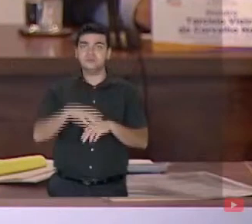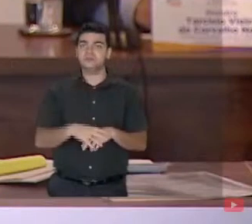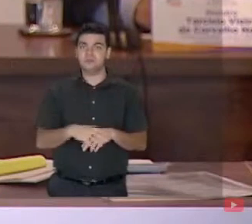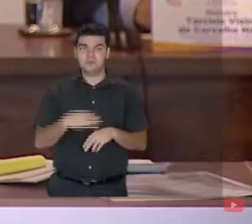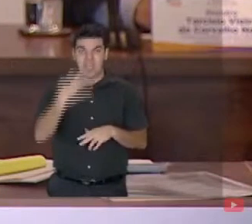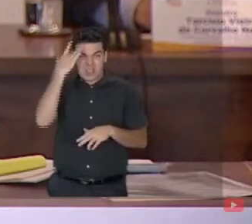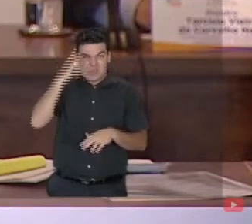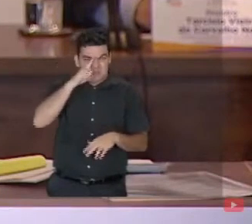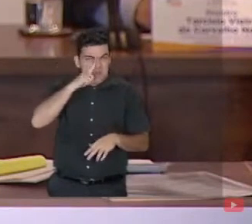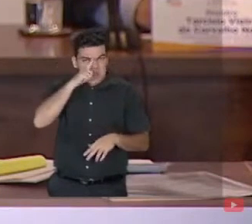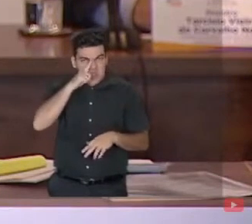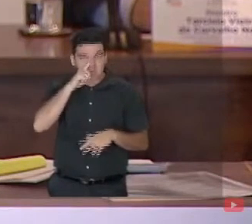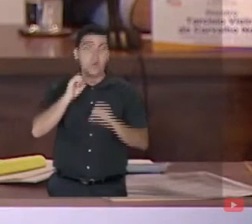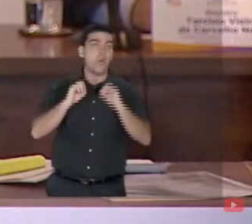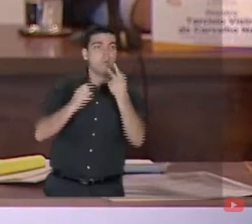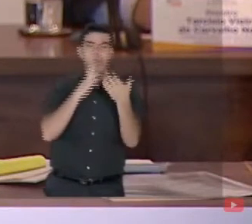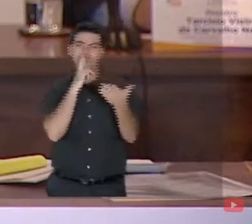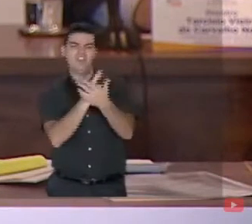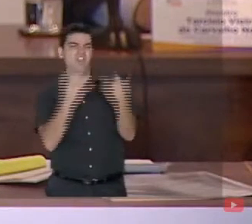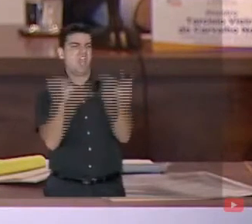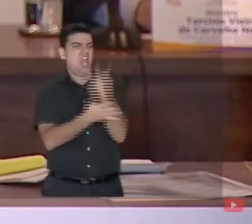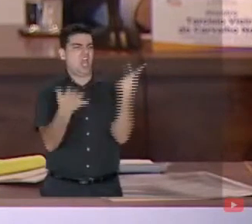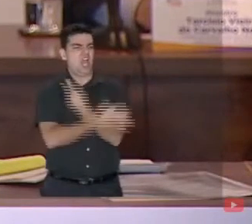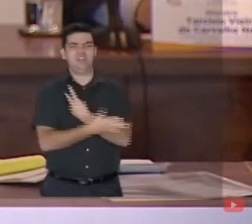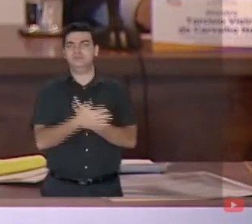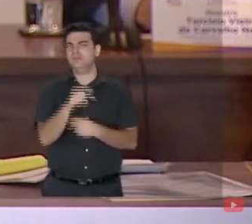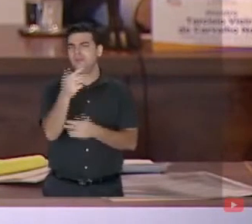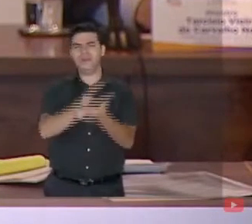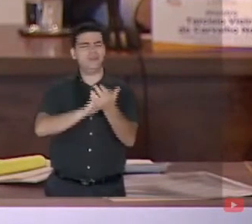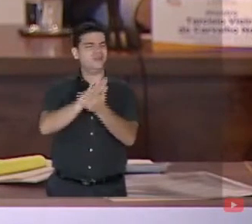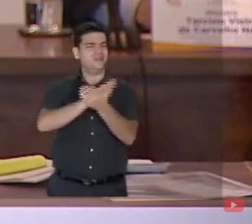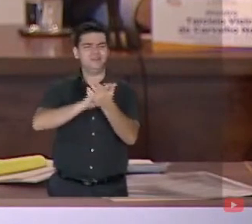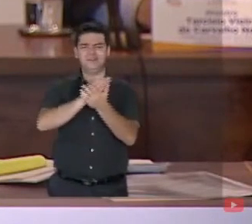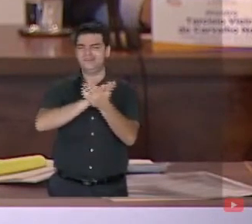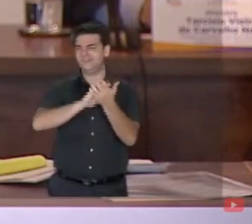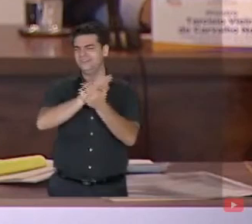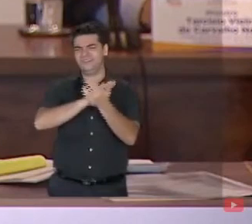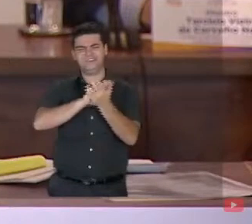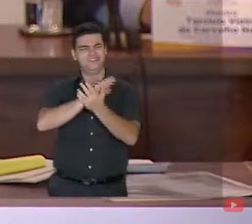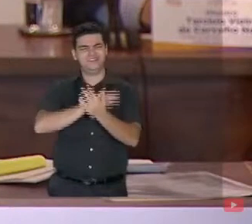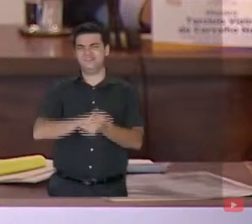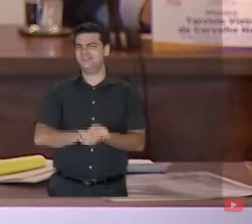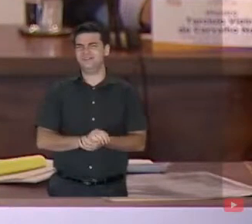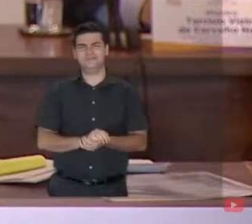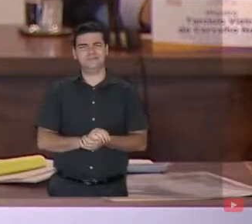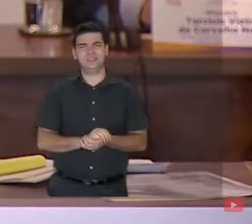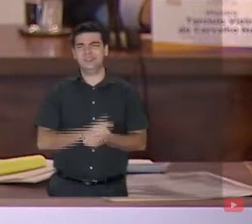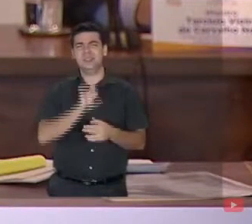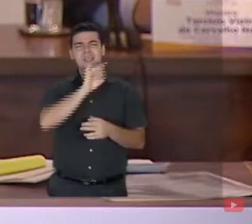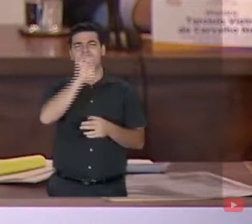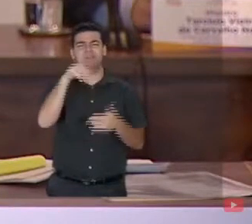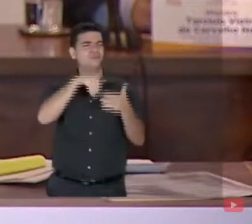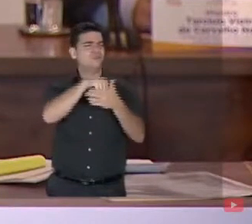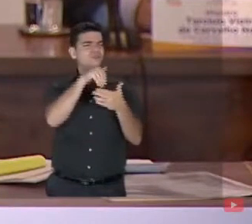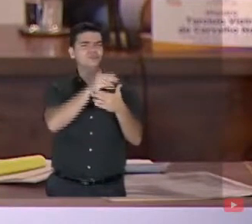nenhum risco de o resultado não expressar o que efetivamente foi